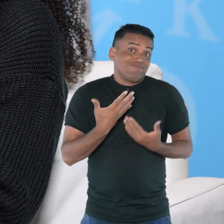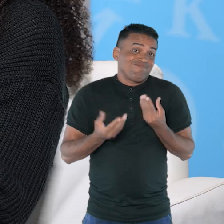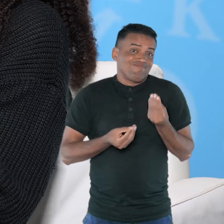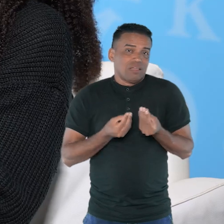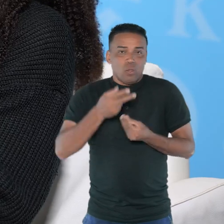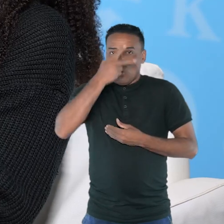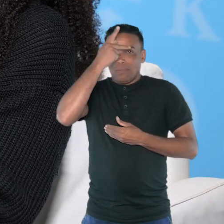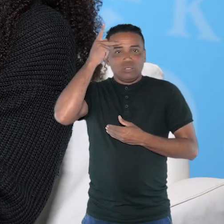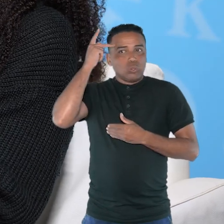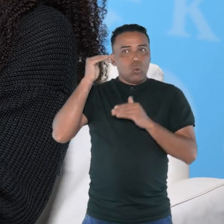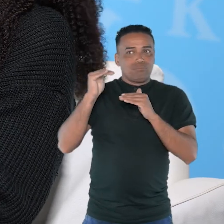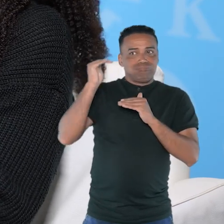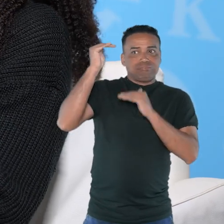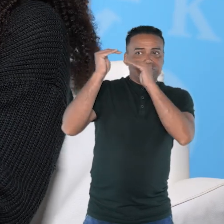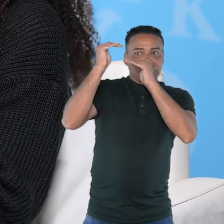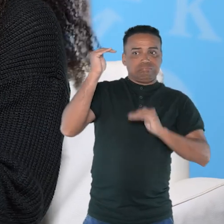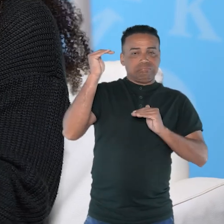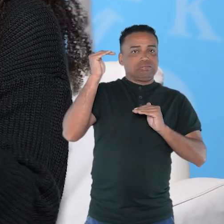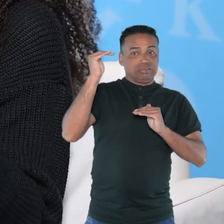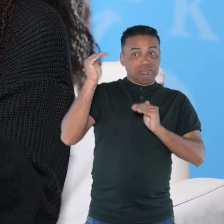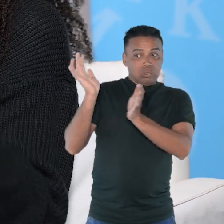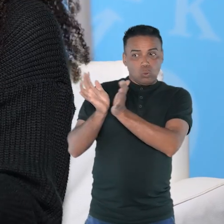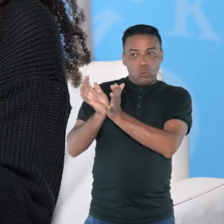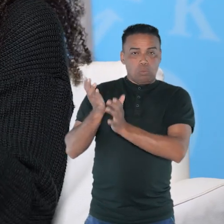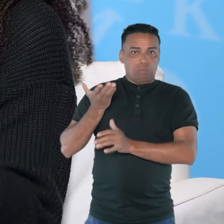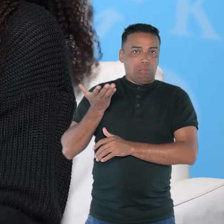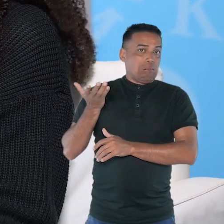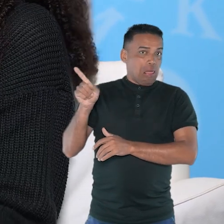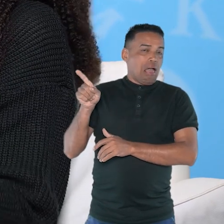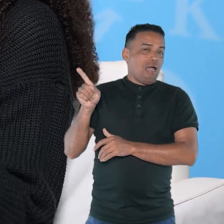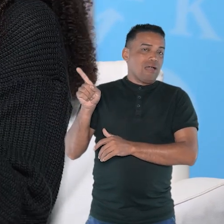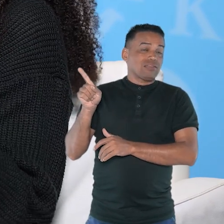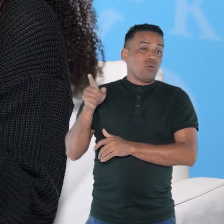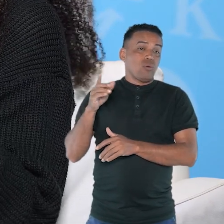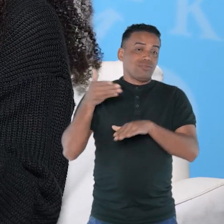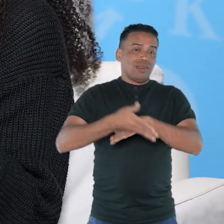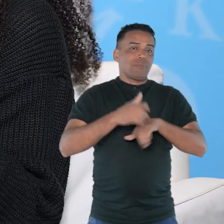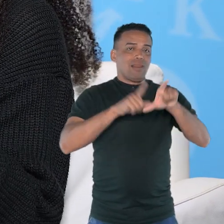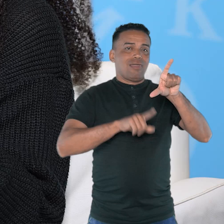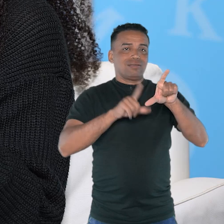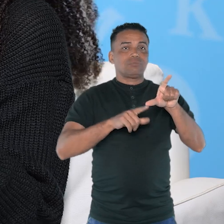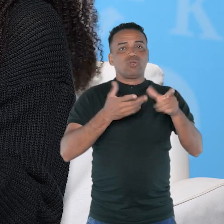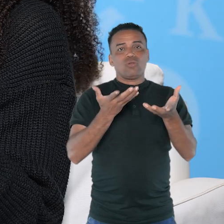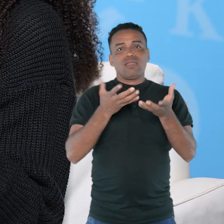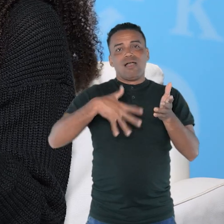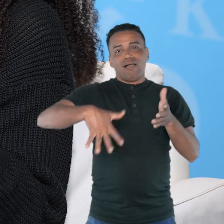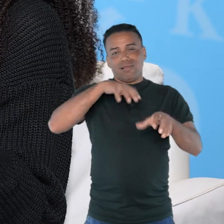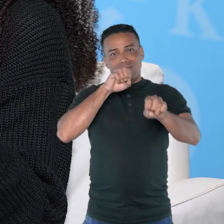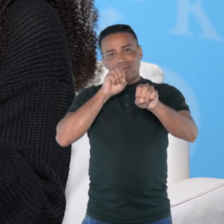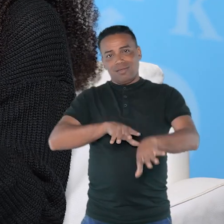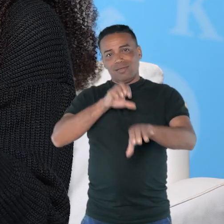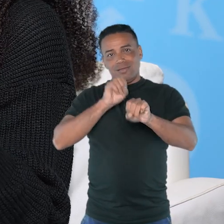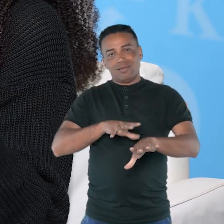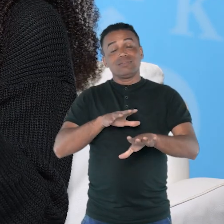uma pessoa distante desses colegas, que eu entrei lá para fazer letras, para ser professora. E eu demorei mesmo. Então,